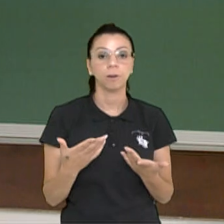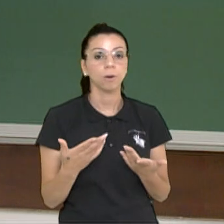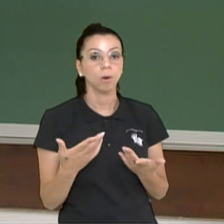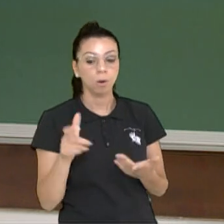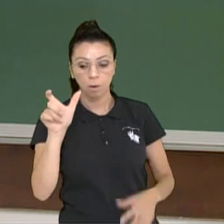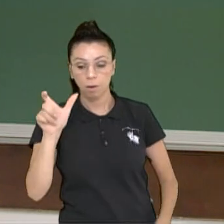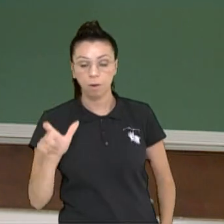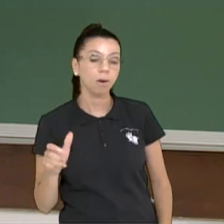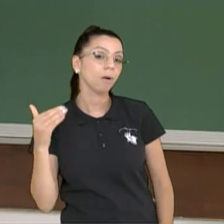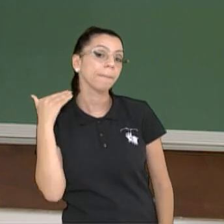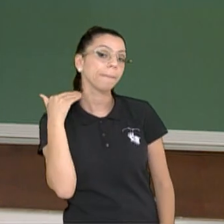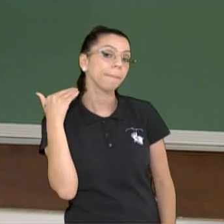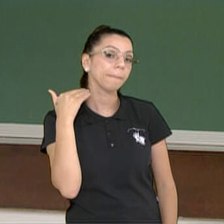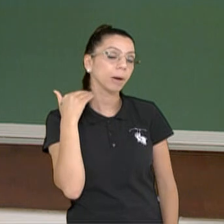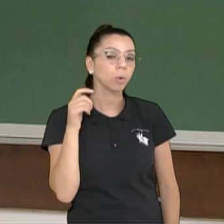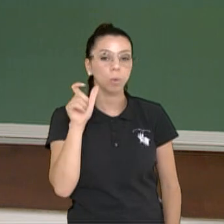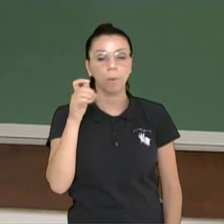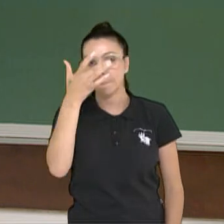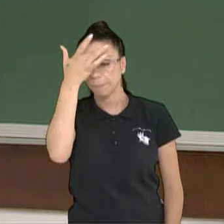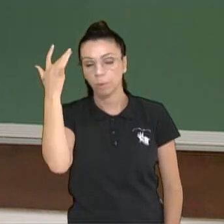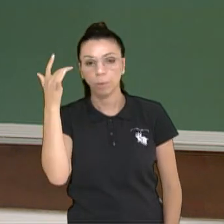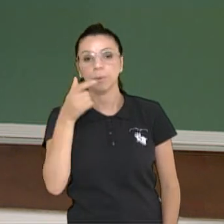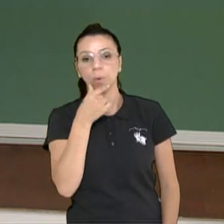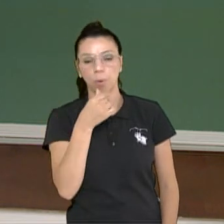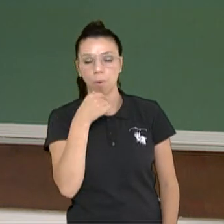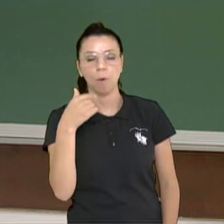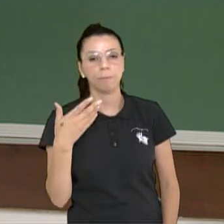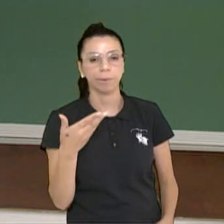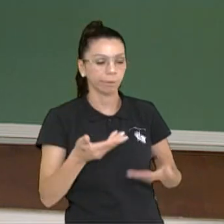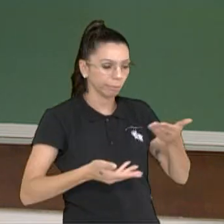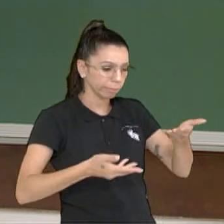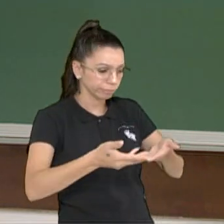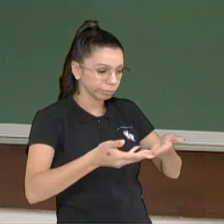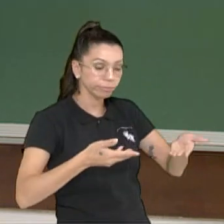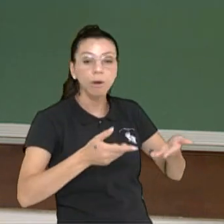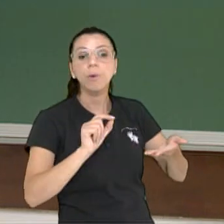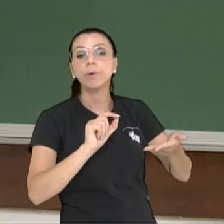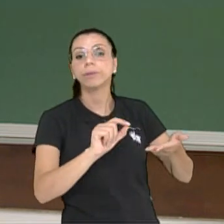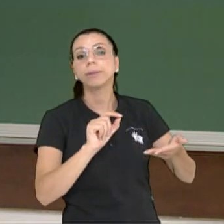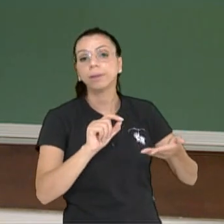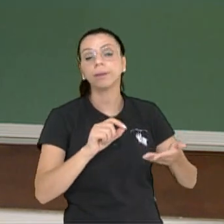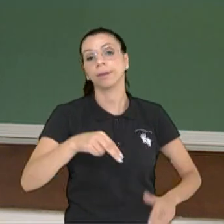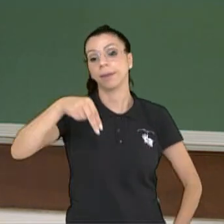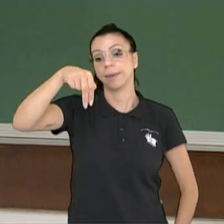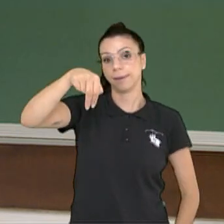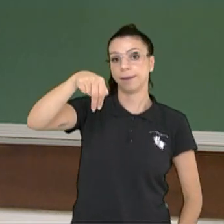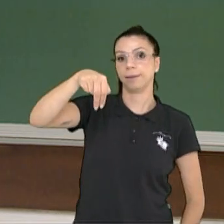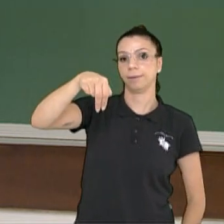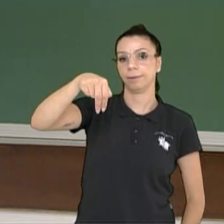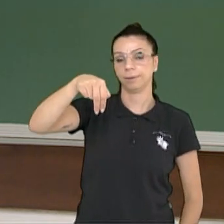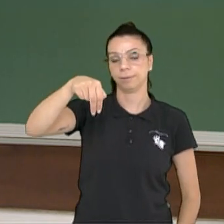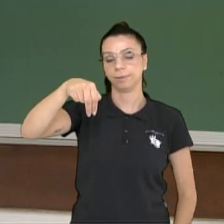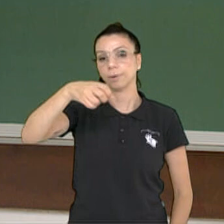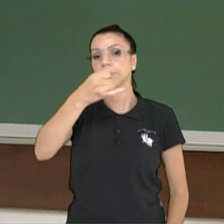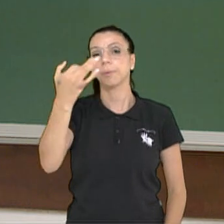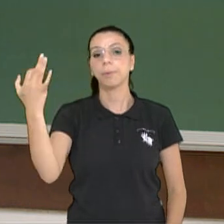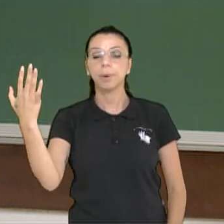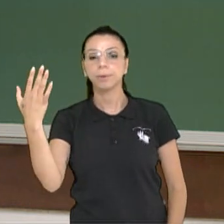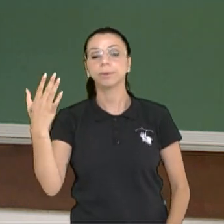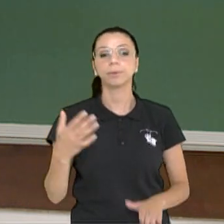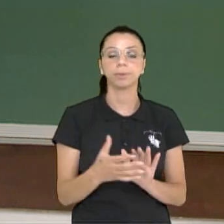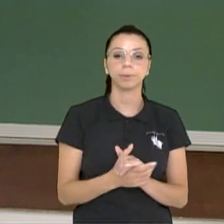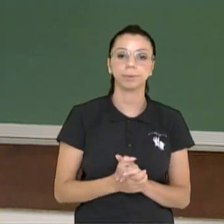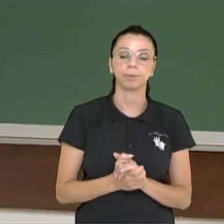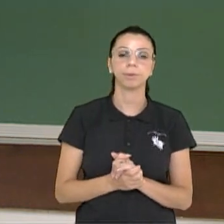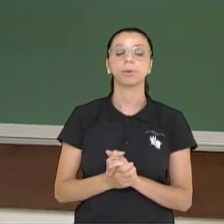clientes. N, a gente não sabe o número de clientes que ele atendeu no último dia da semana, que é o quinto dia. Se a média